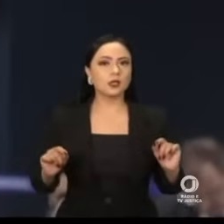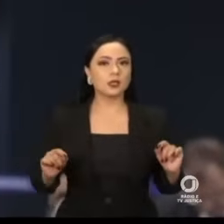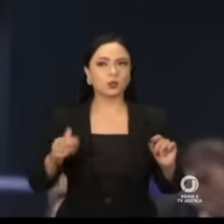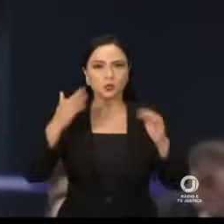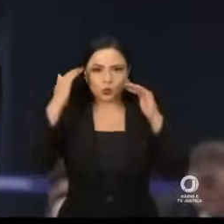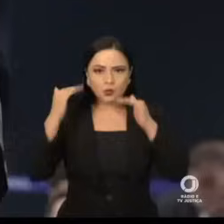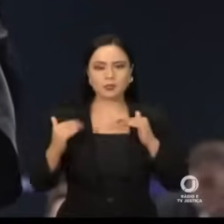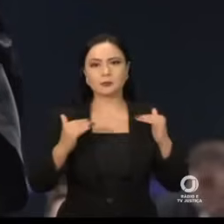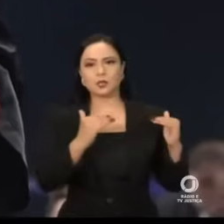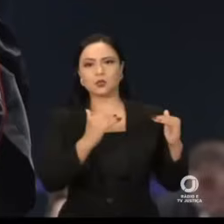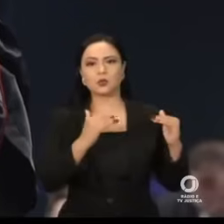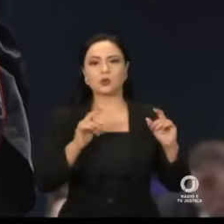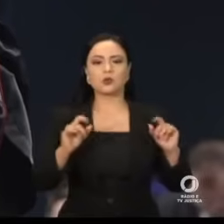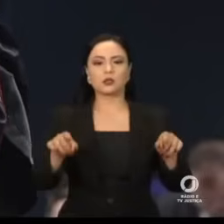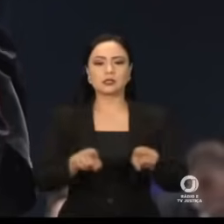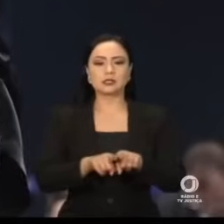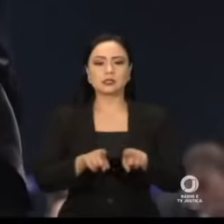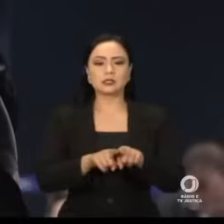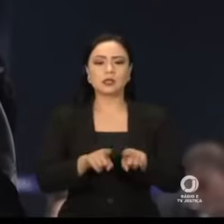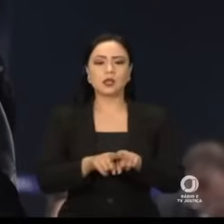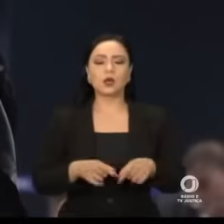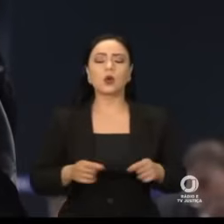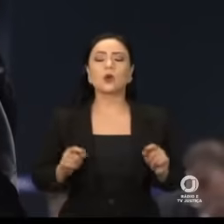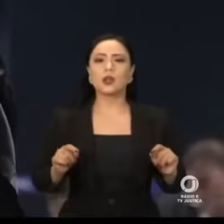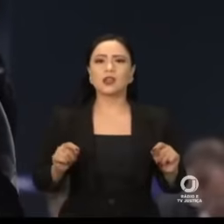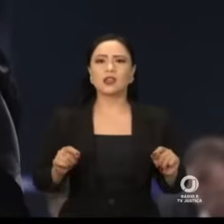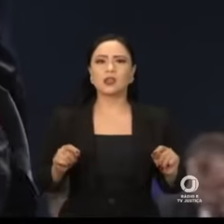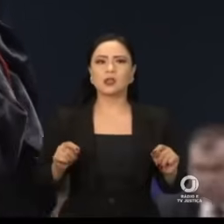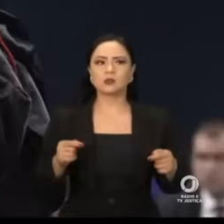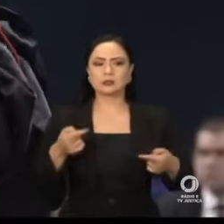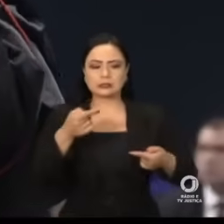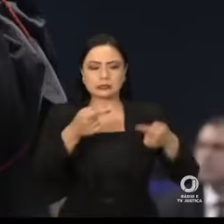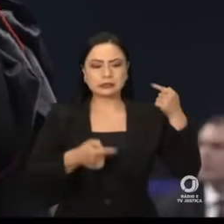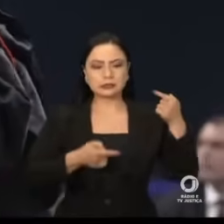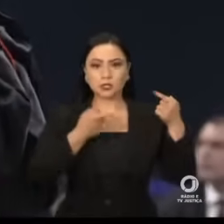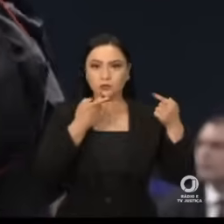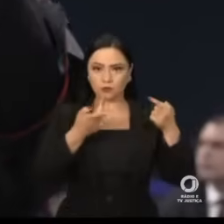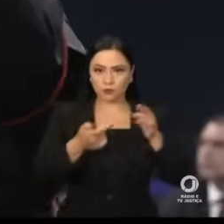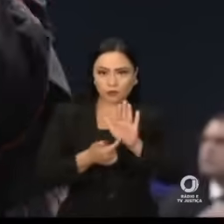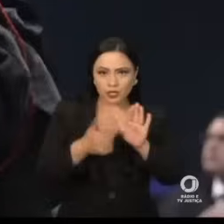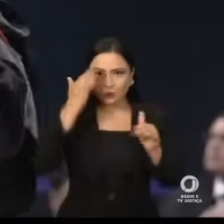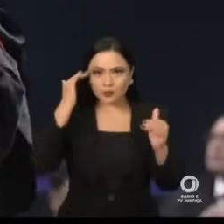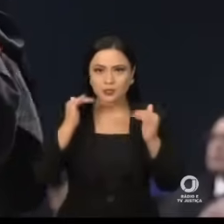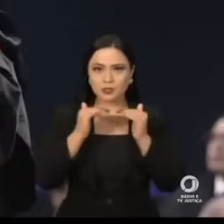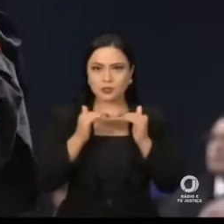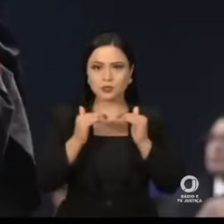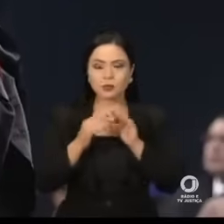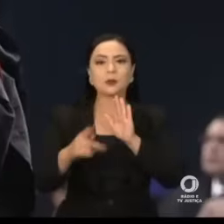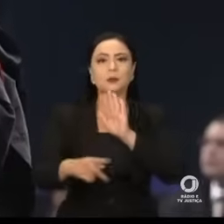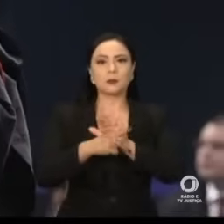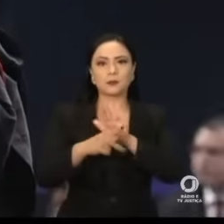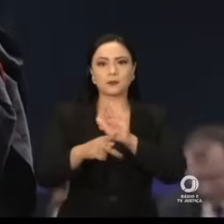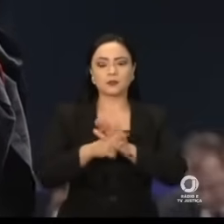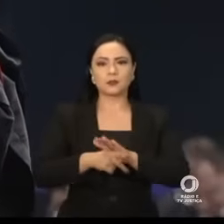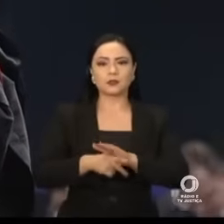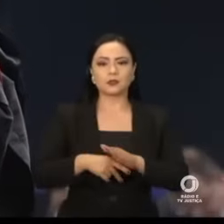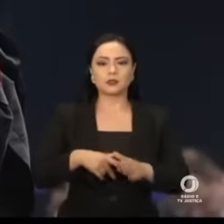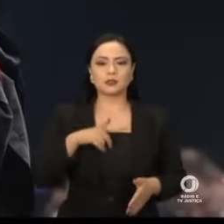respeito, um cerceamento que eu vou demonstrar à luz dos entendimentos do próprio Supremo Tribunal